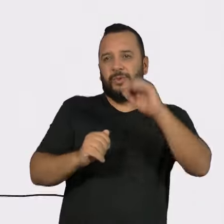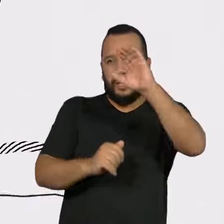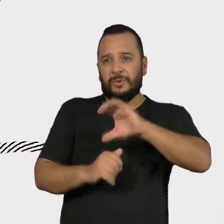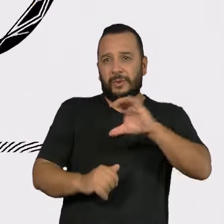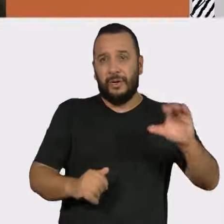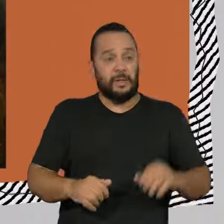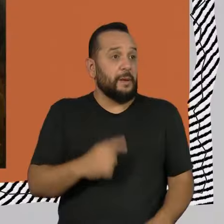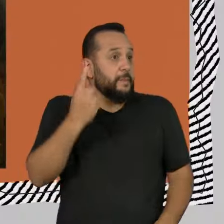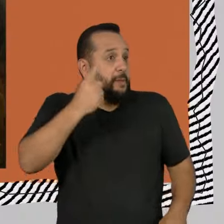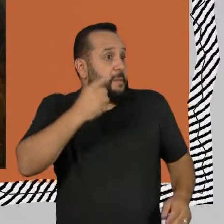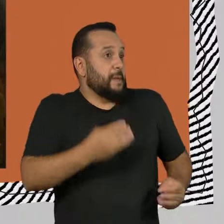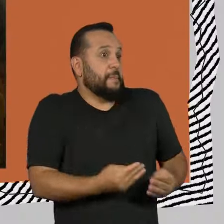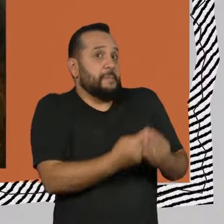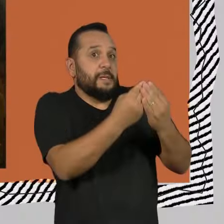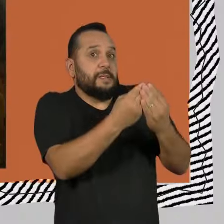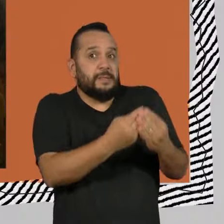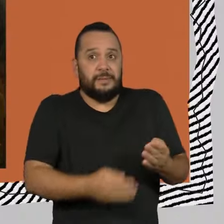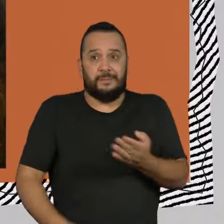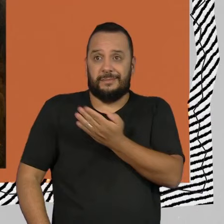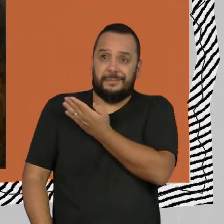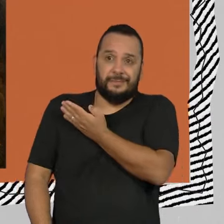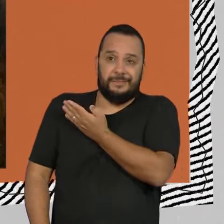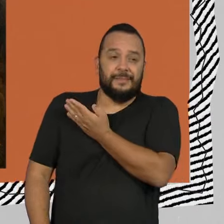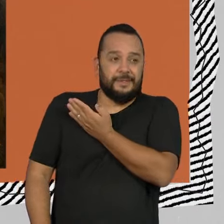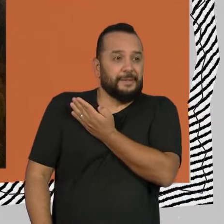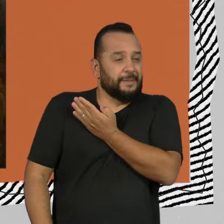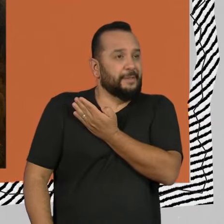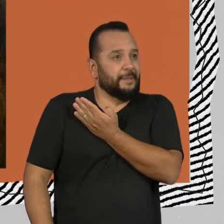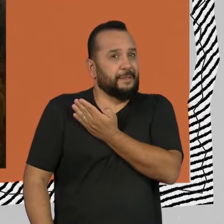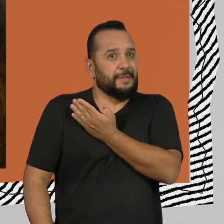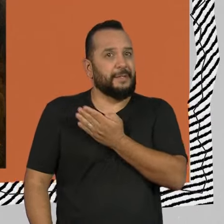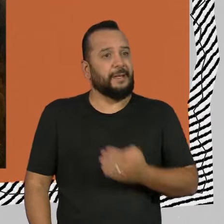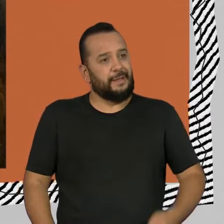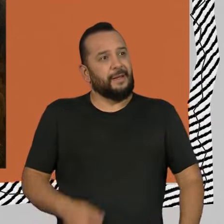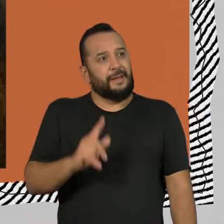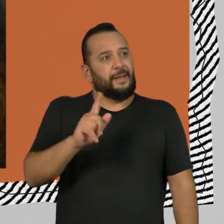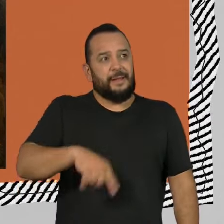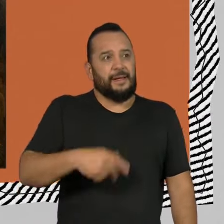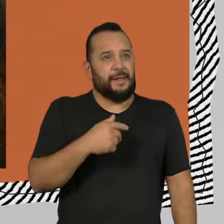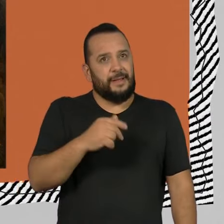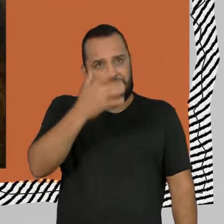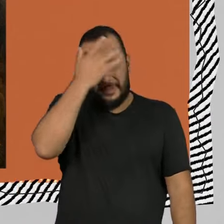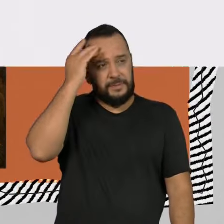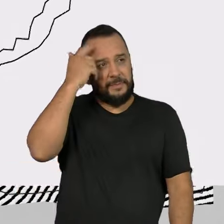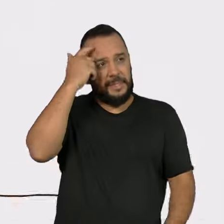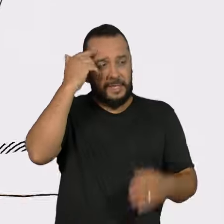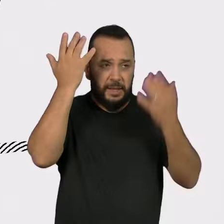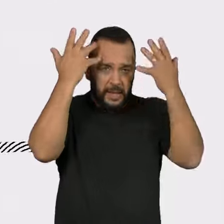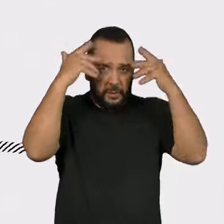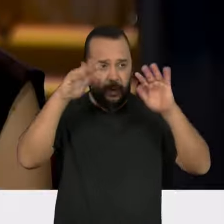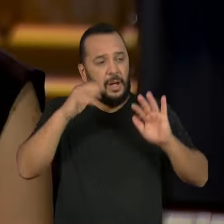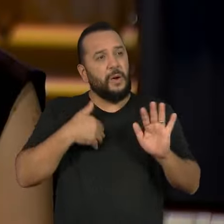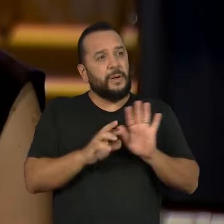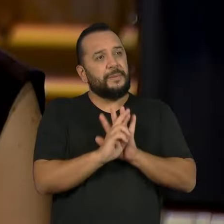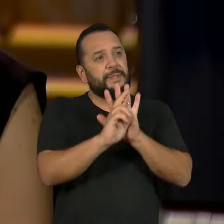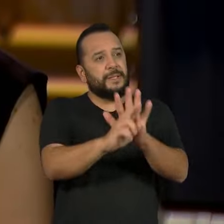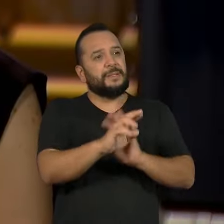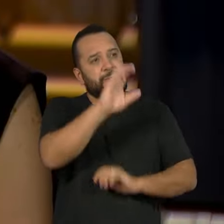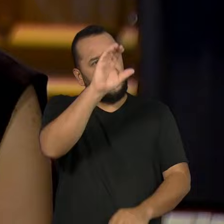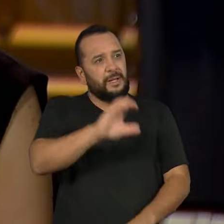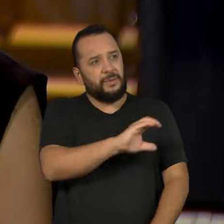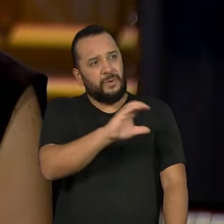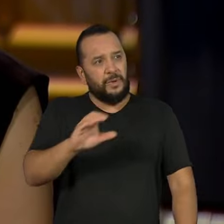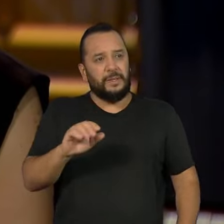primeira missa não é isso exatamente a presença naturalizada eh eh eh da representação católica e e e de